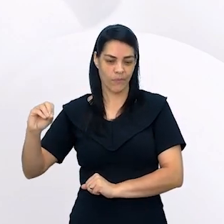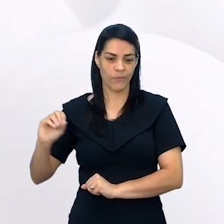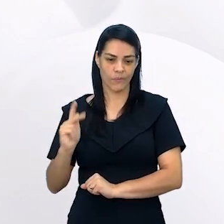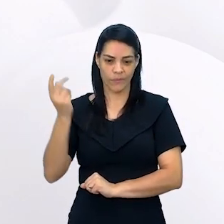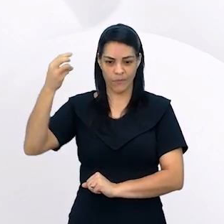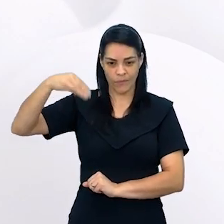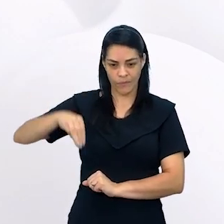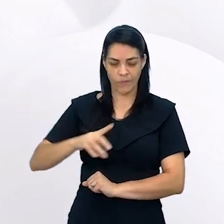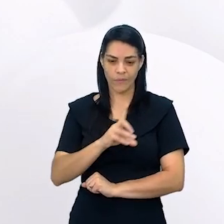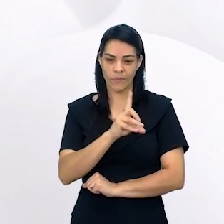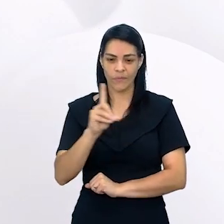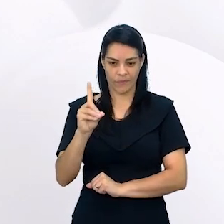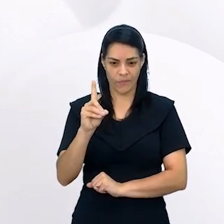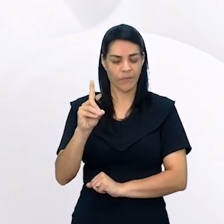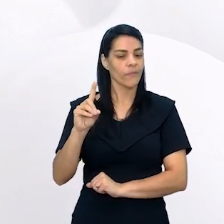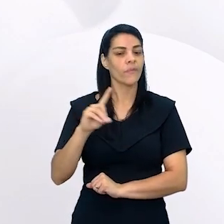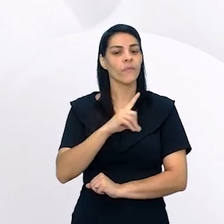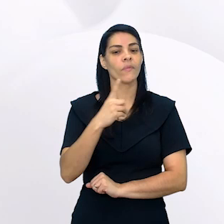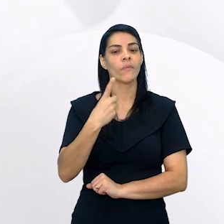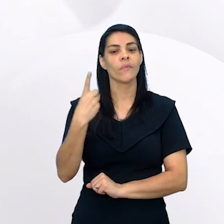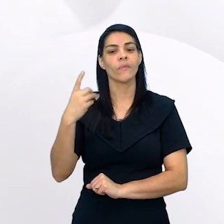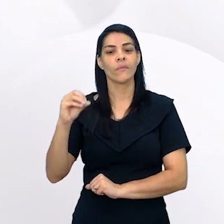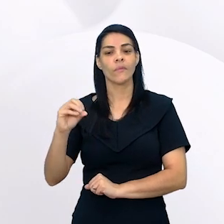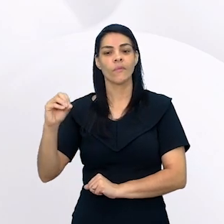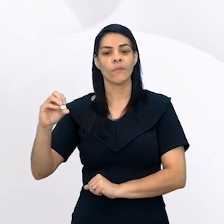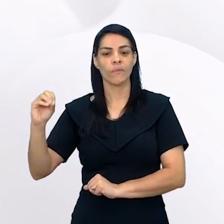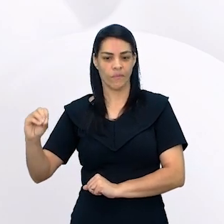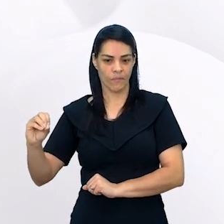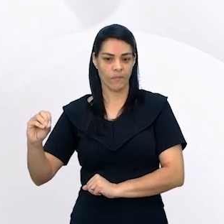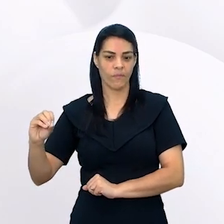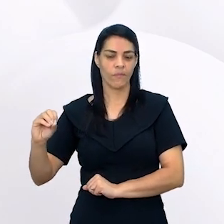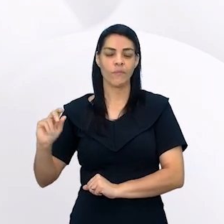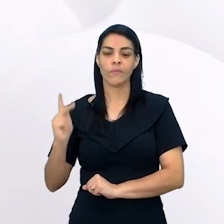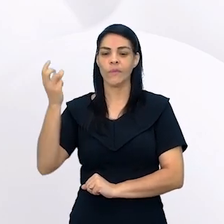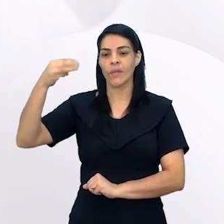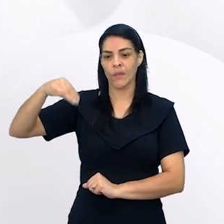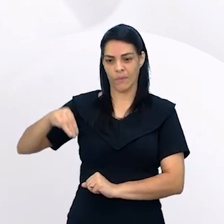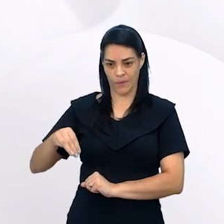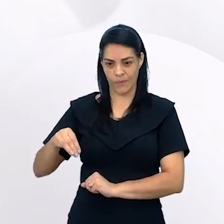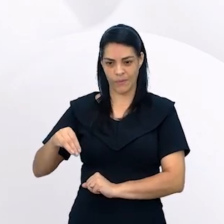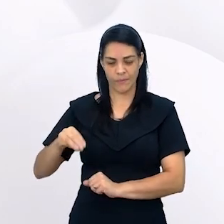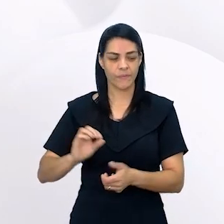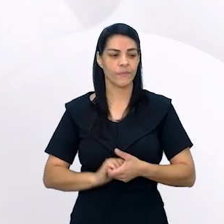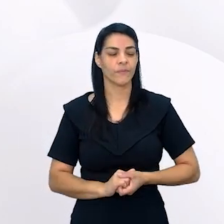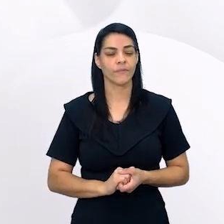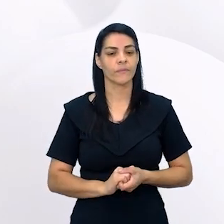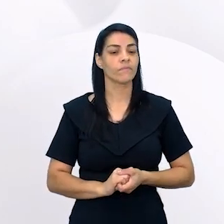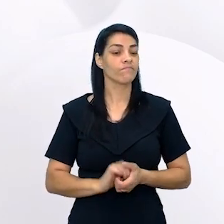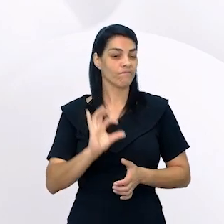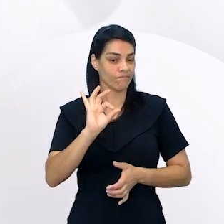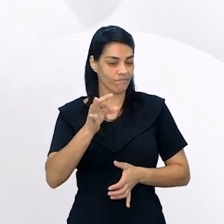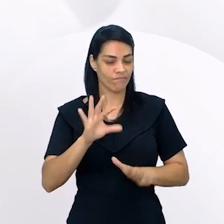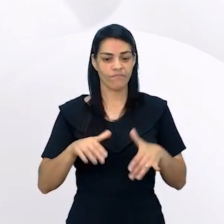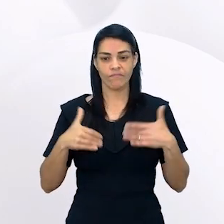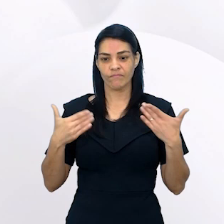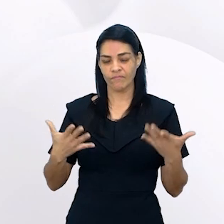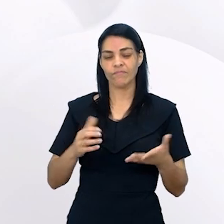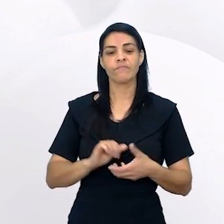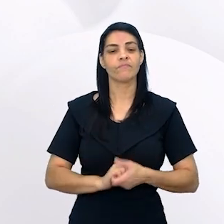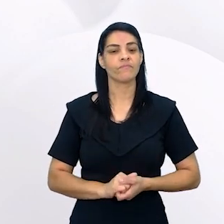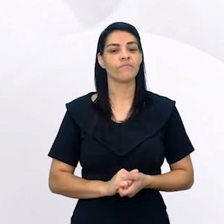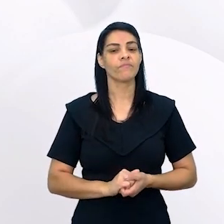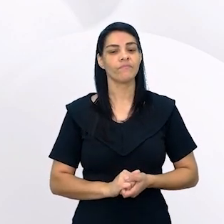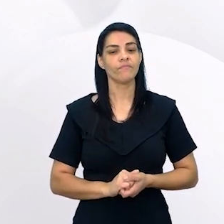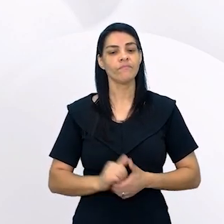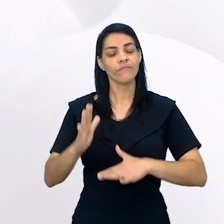km e Alternativa de 110 mil km né É isso aí então tá aí